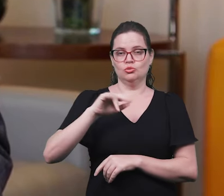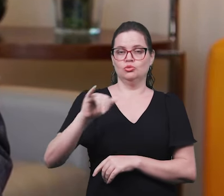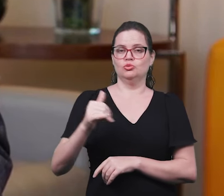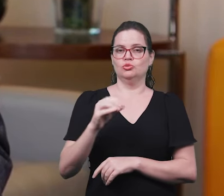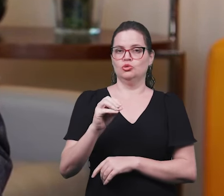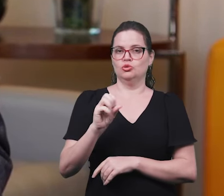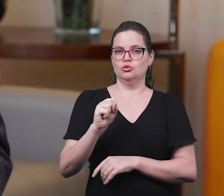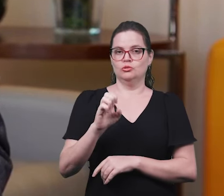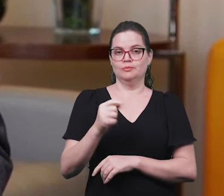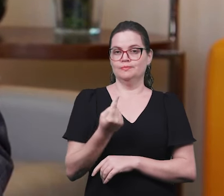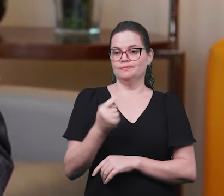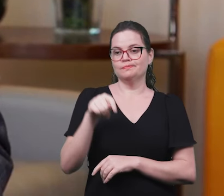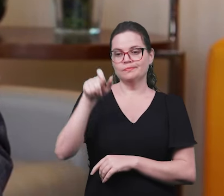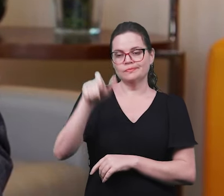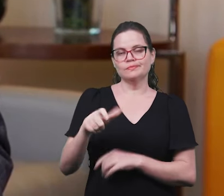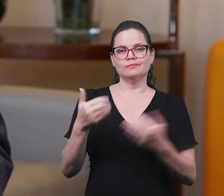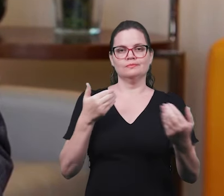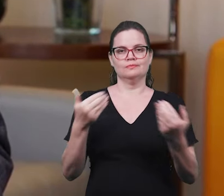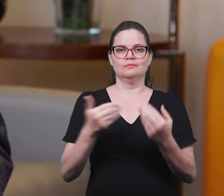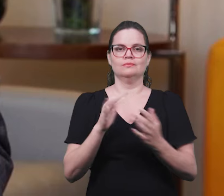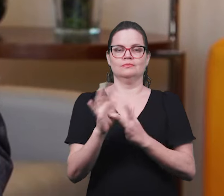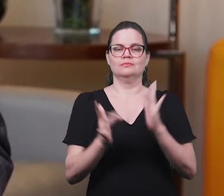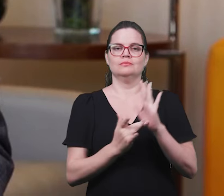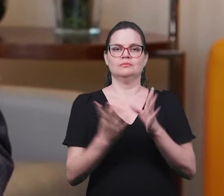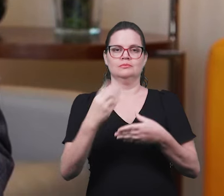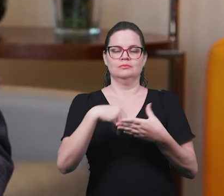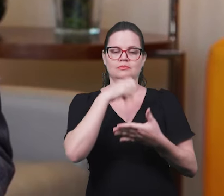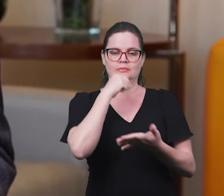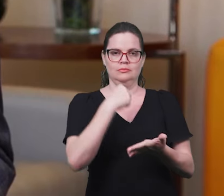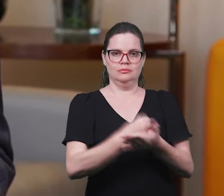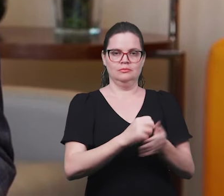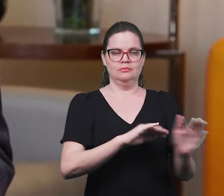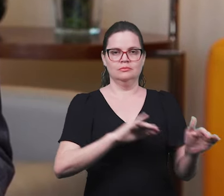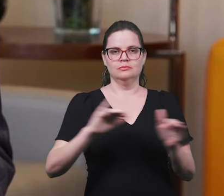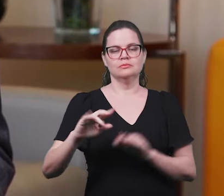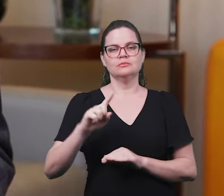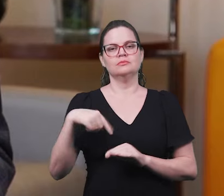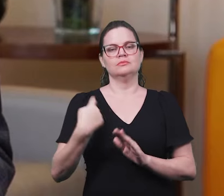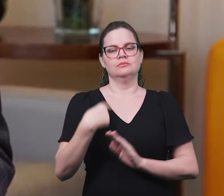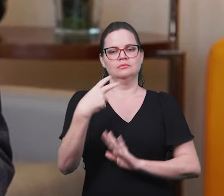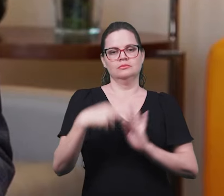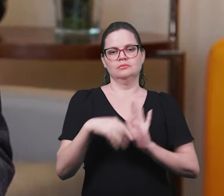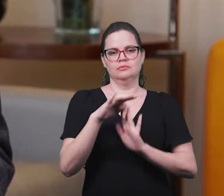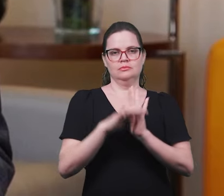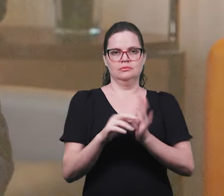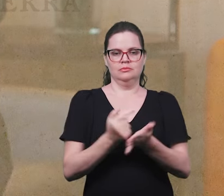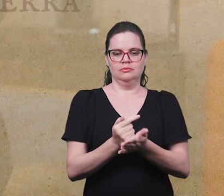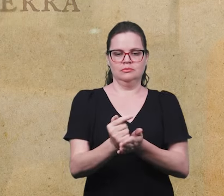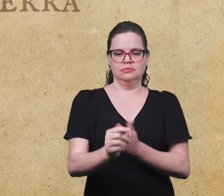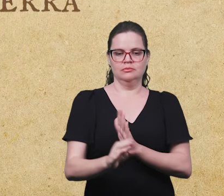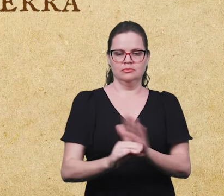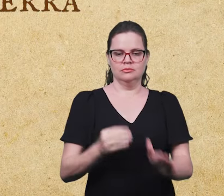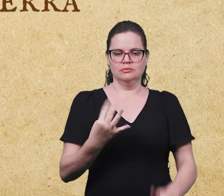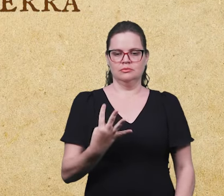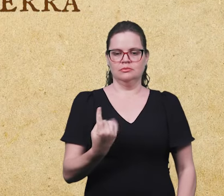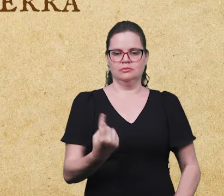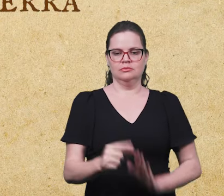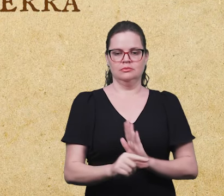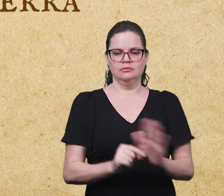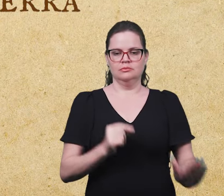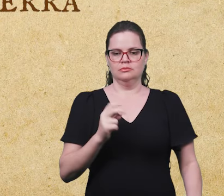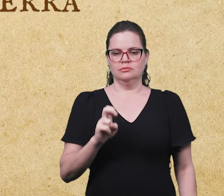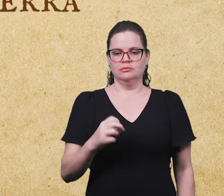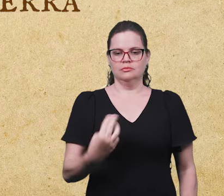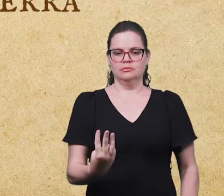tipo do Senhor Jesus no Velho Testamento. Nós vamos ler o texto que está em Gênesis 41,